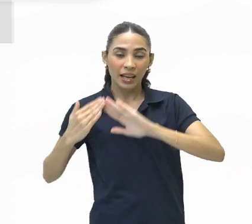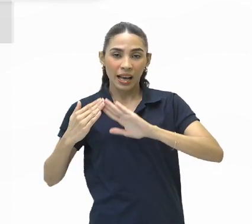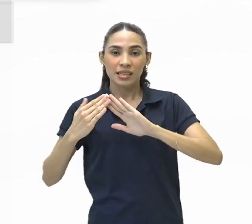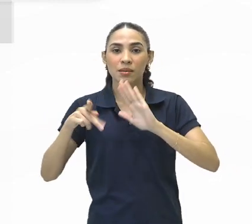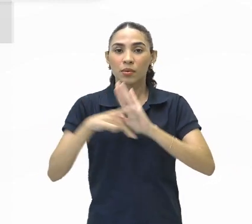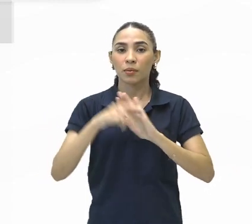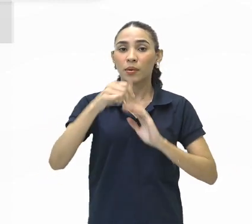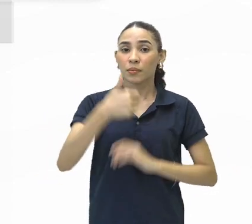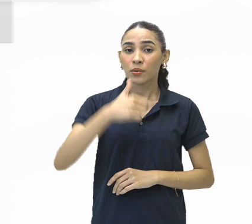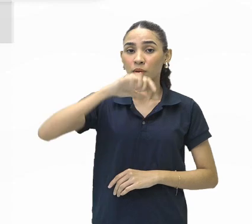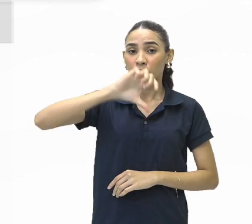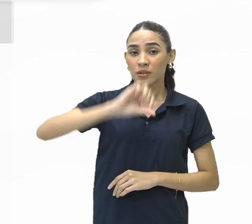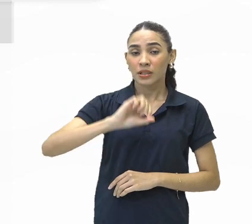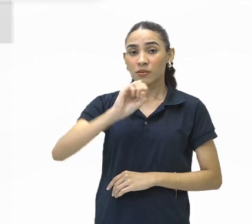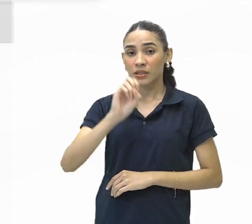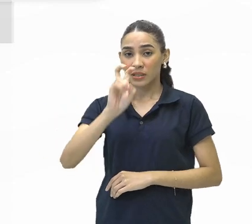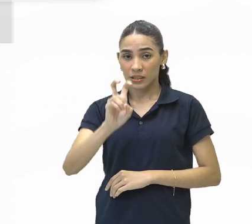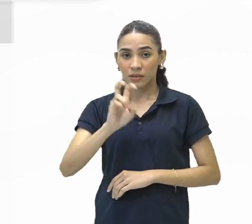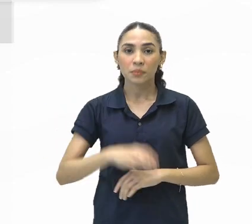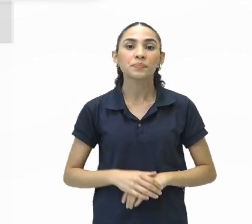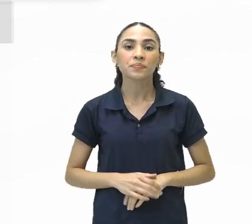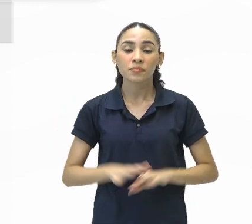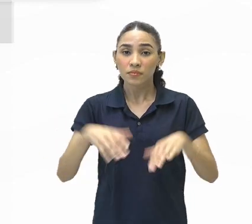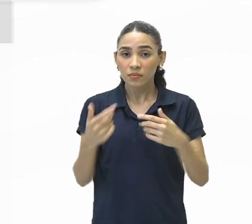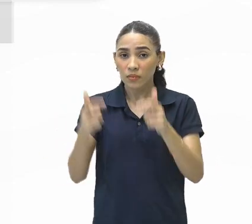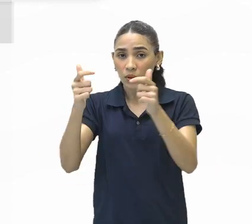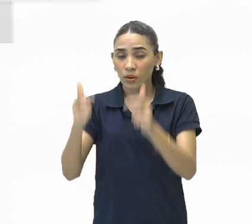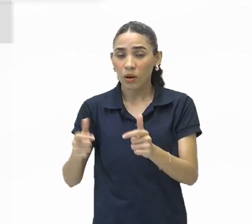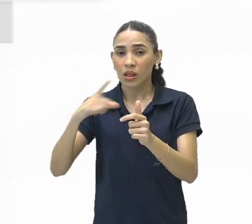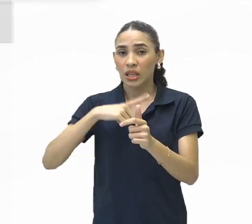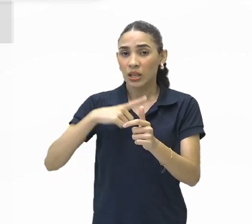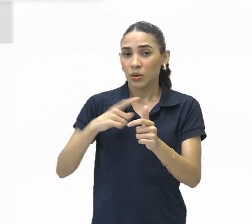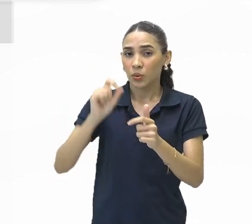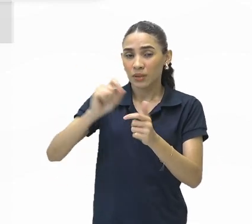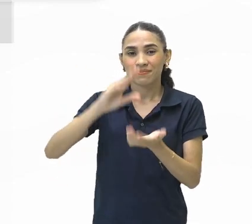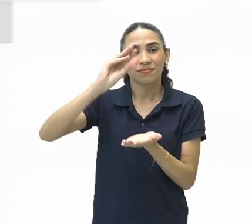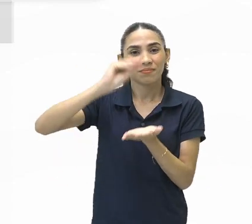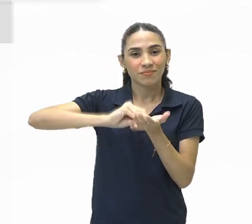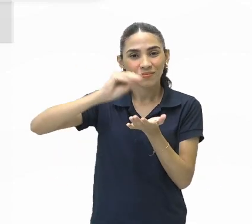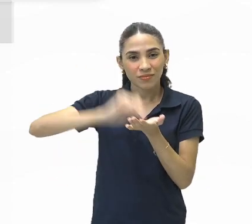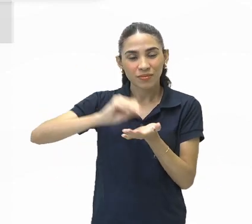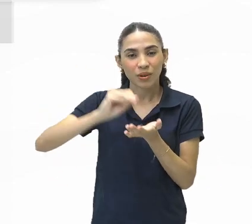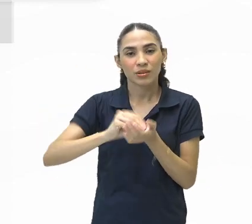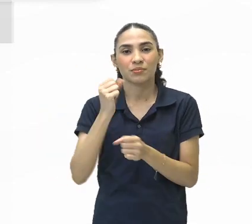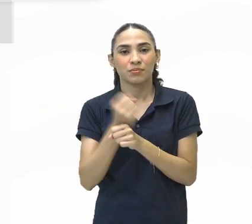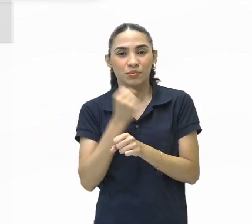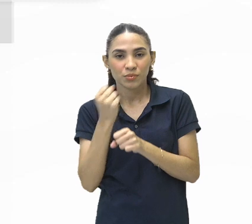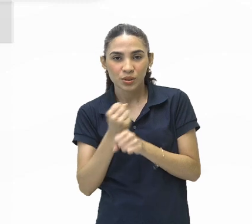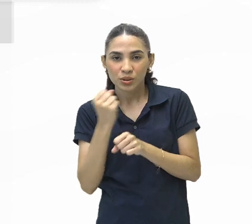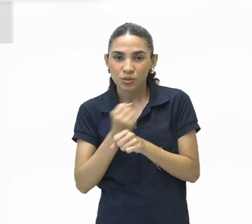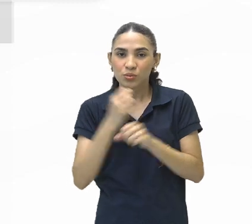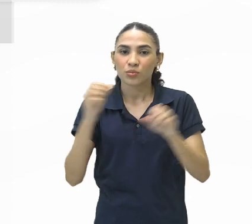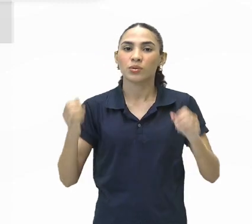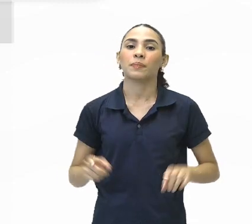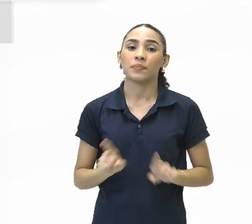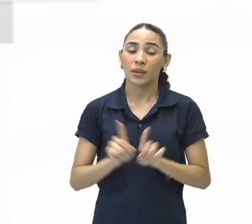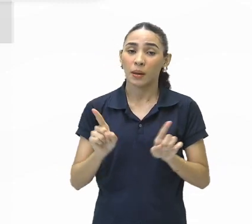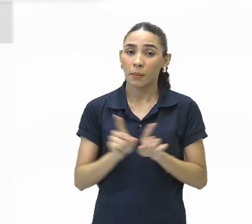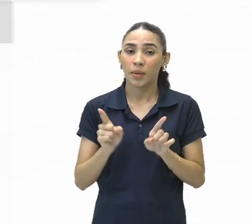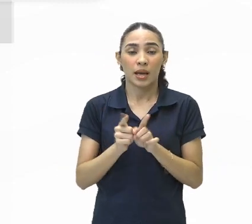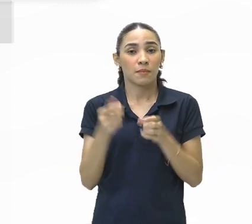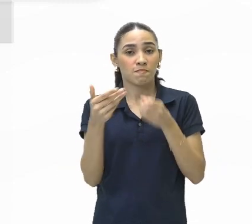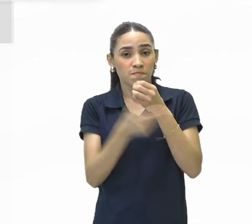em 1905. Nesses locais, temos aqui a falta de infraestrutura e serviços